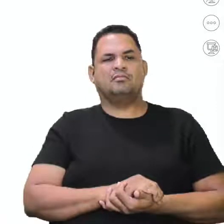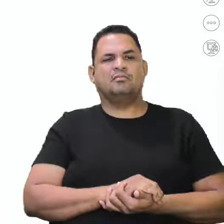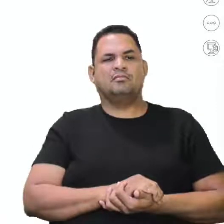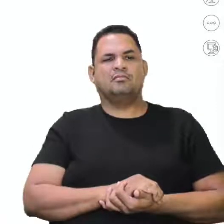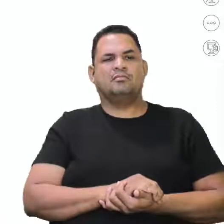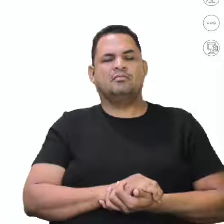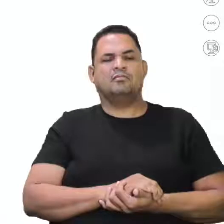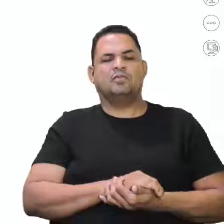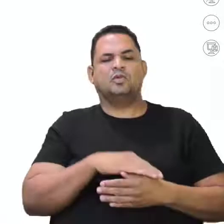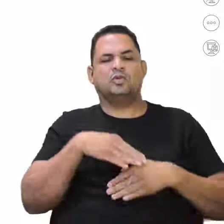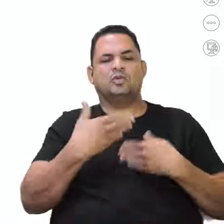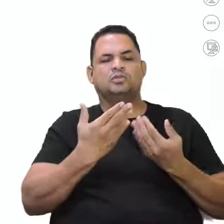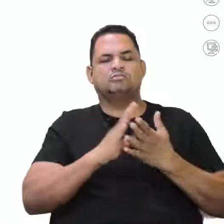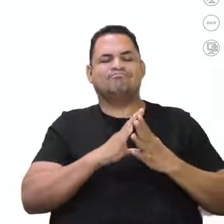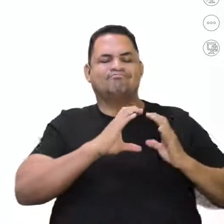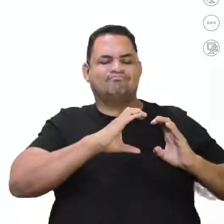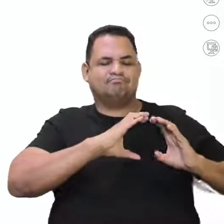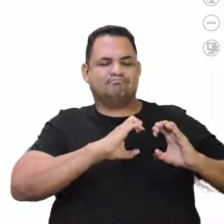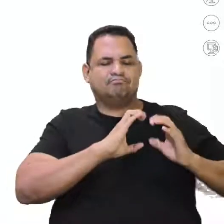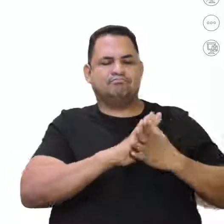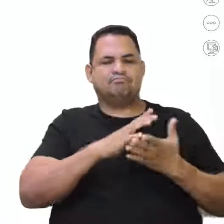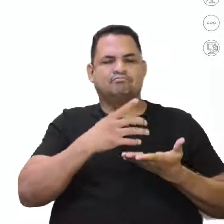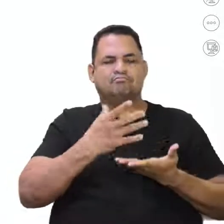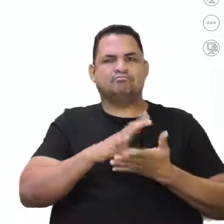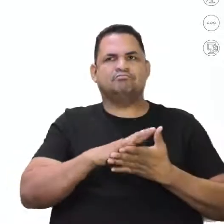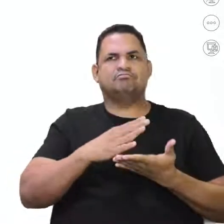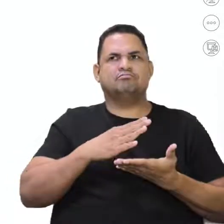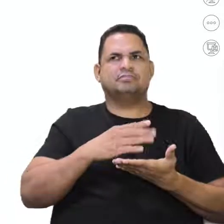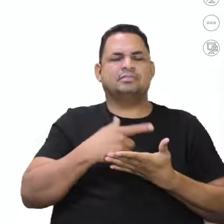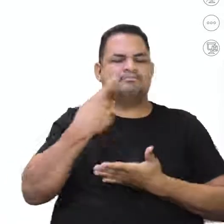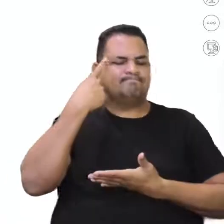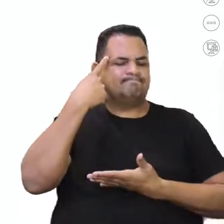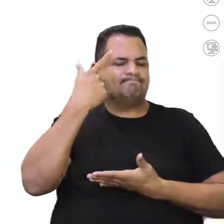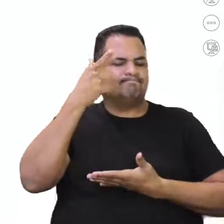perfect. Quando nós estamos apaixonados, nós temos a tendência de